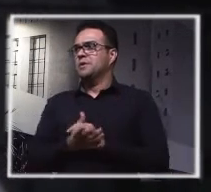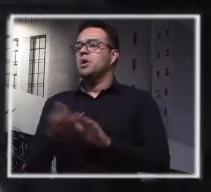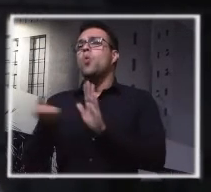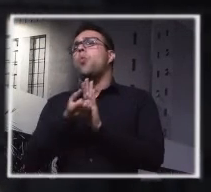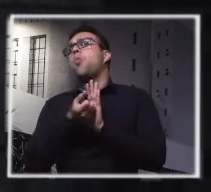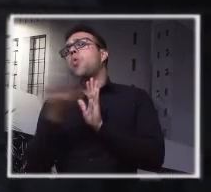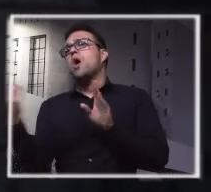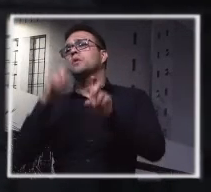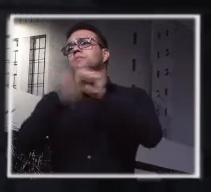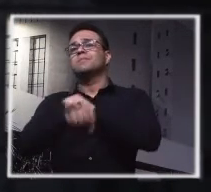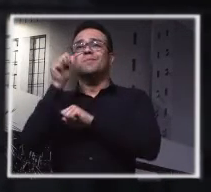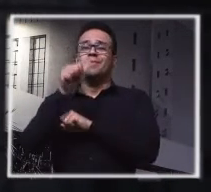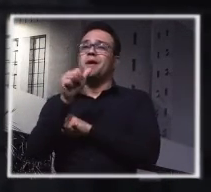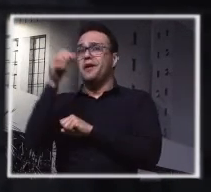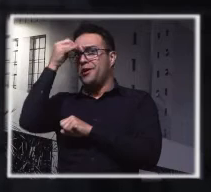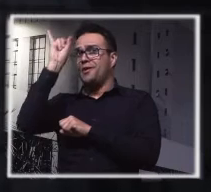sido evitados?